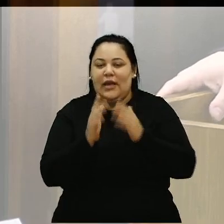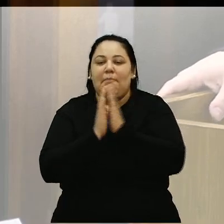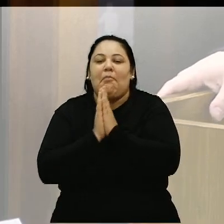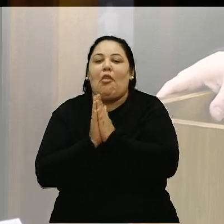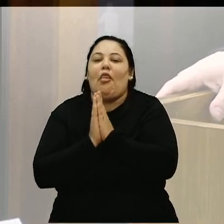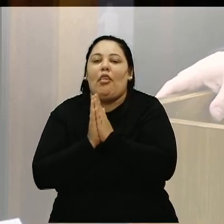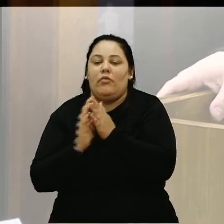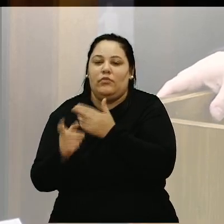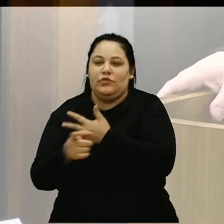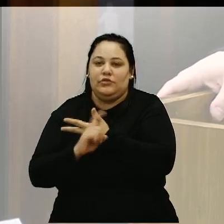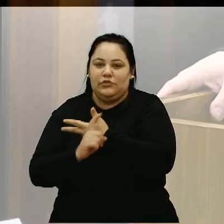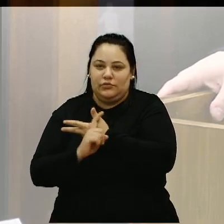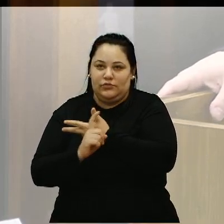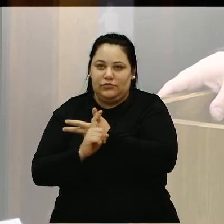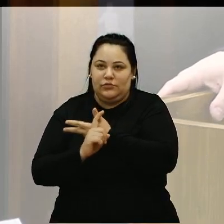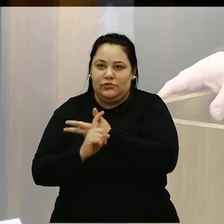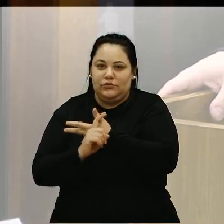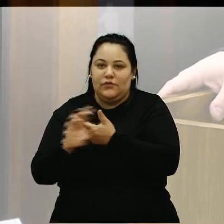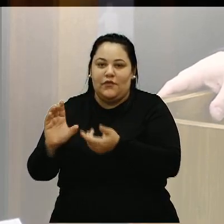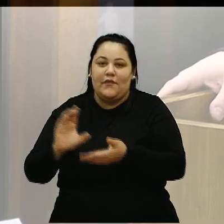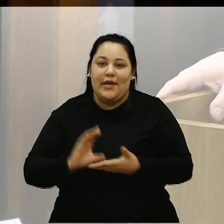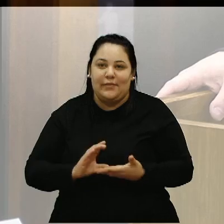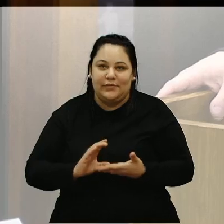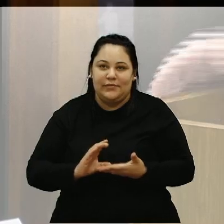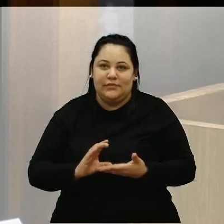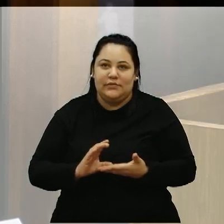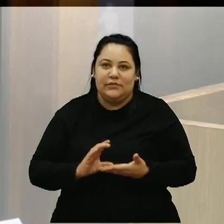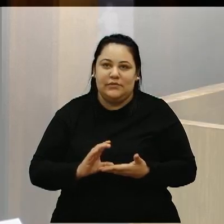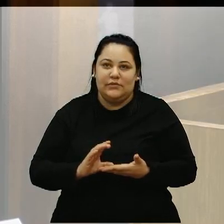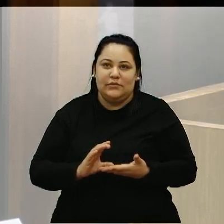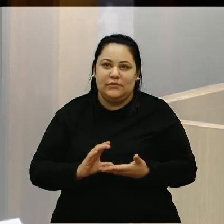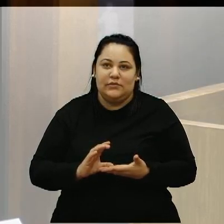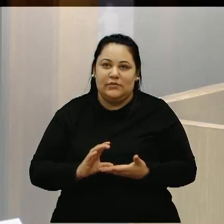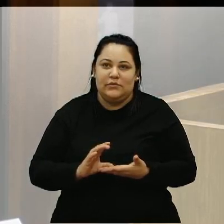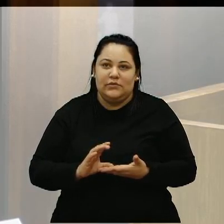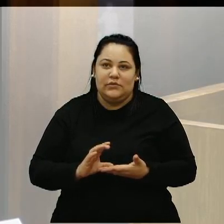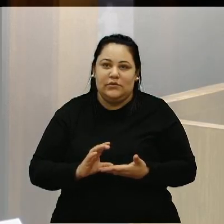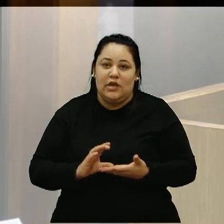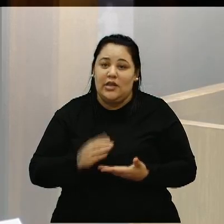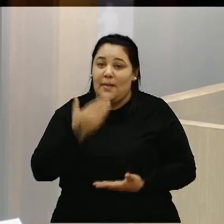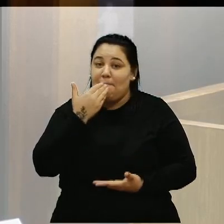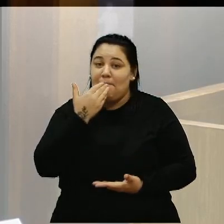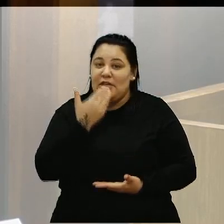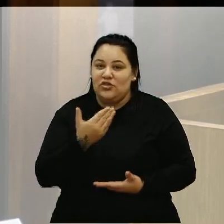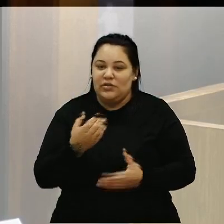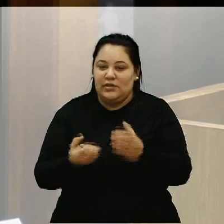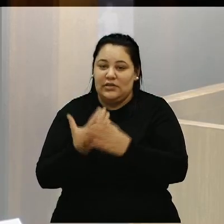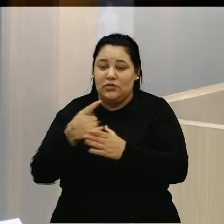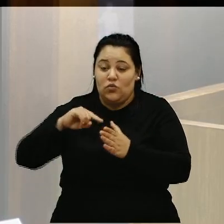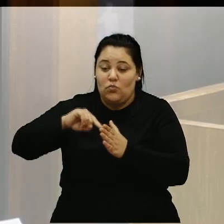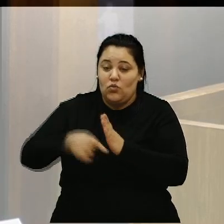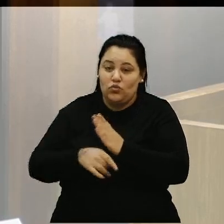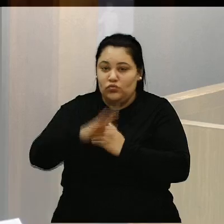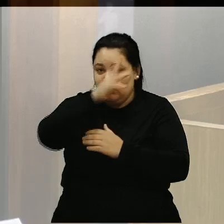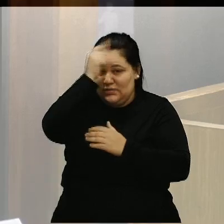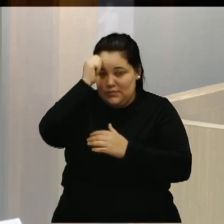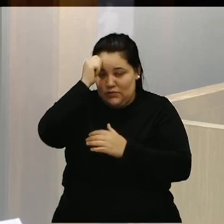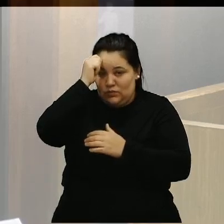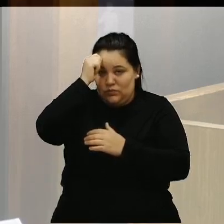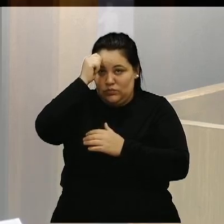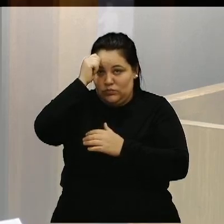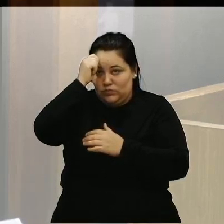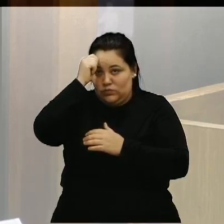Executivo verba. Nós só estamos solicitando a criação de um fundo municipal para que